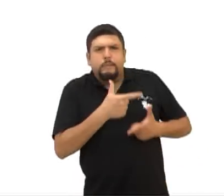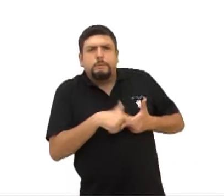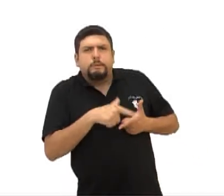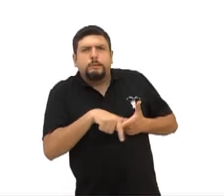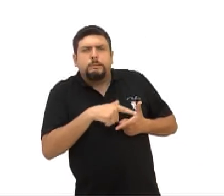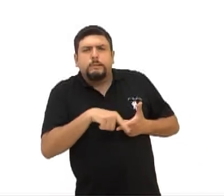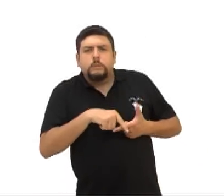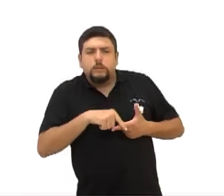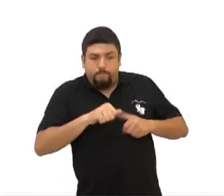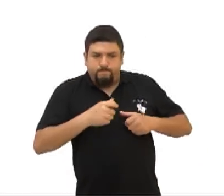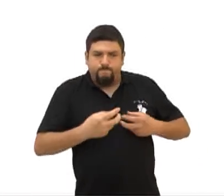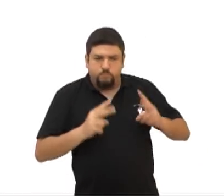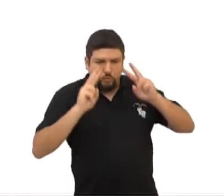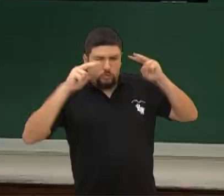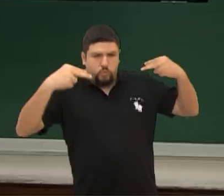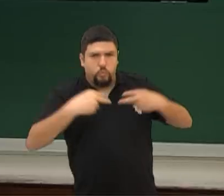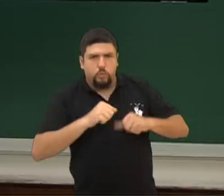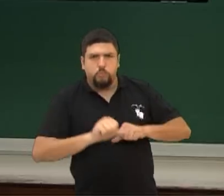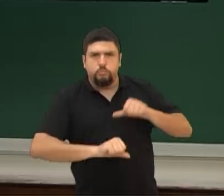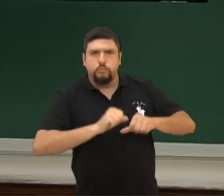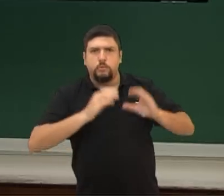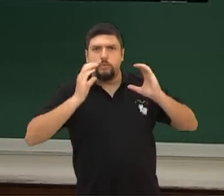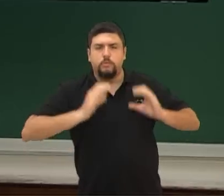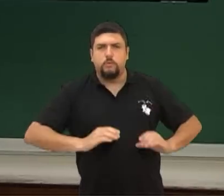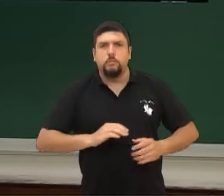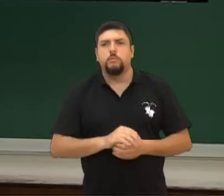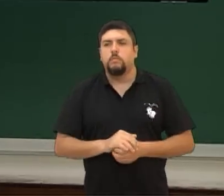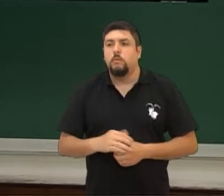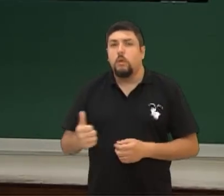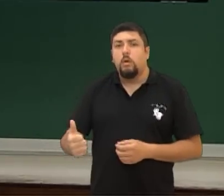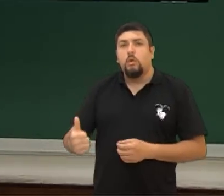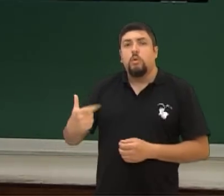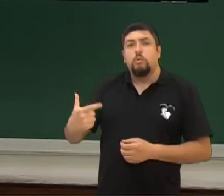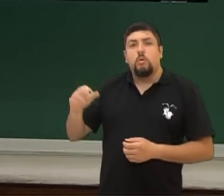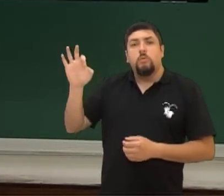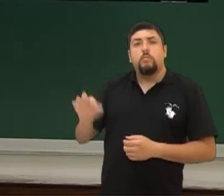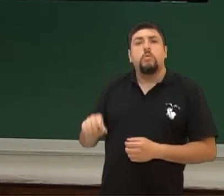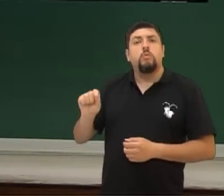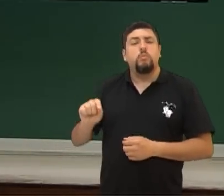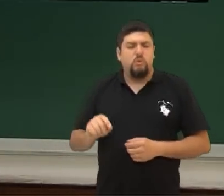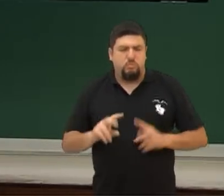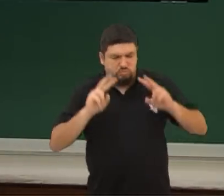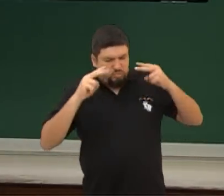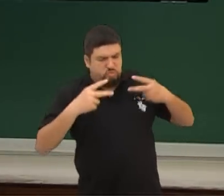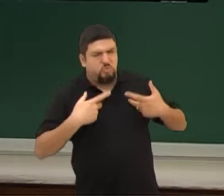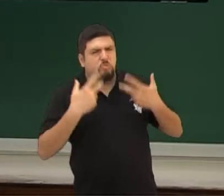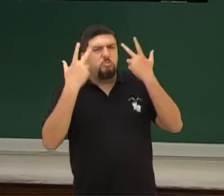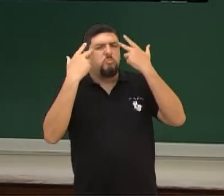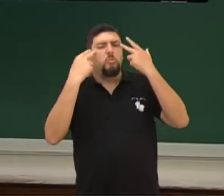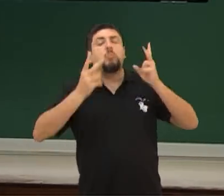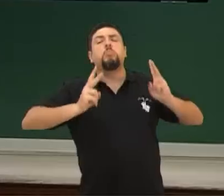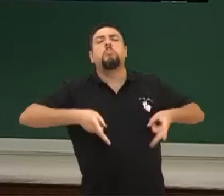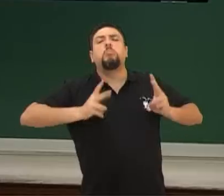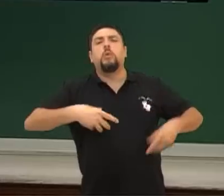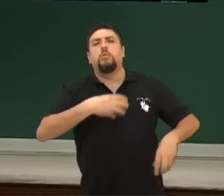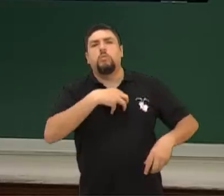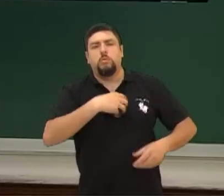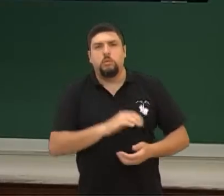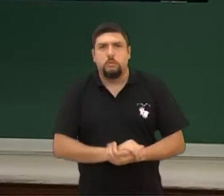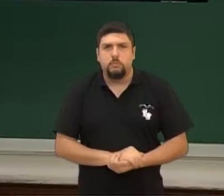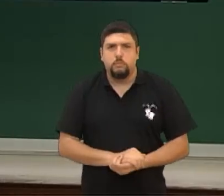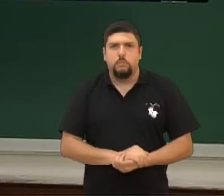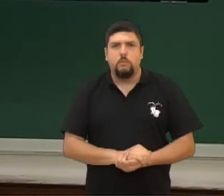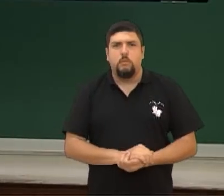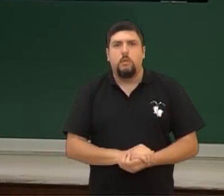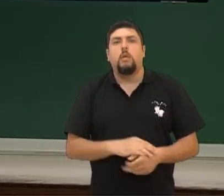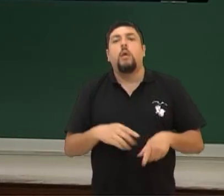E 12% dos entrevistados respondeu que não, que continuou agindo da mesma forma, certo? E uma outra perguntinha